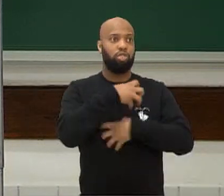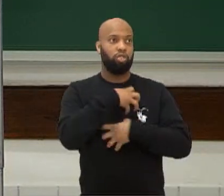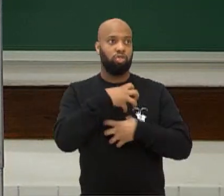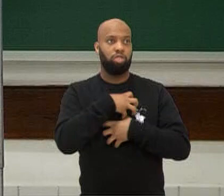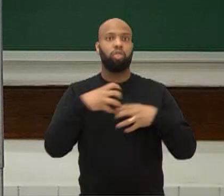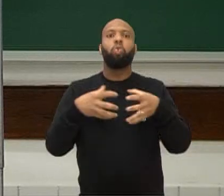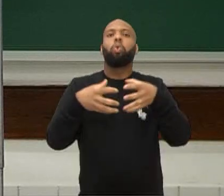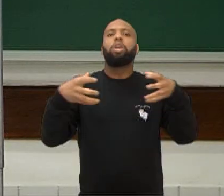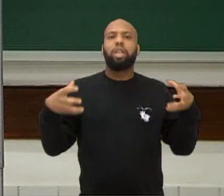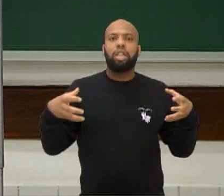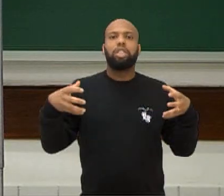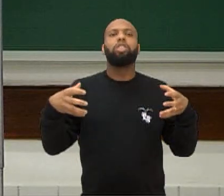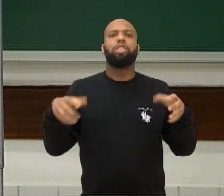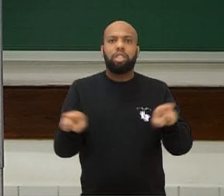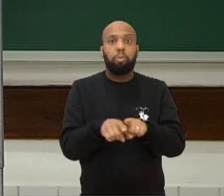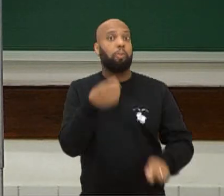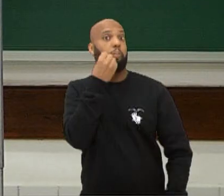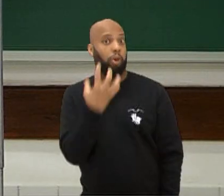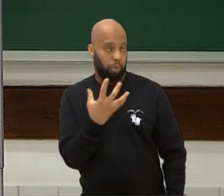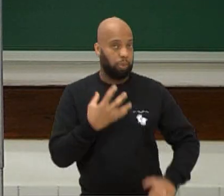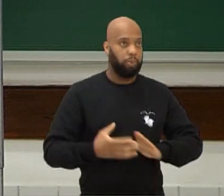maneira grandiosa e saudável.